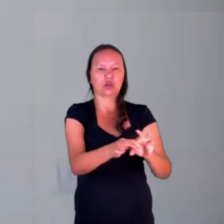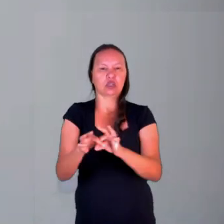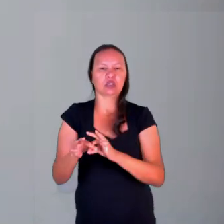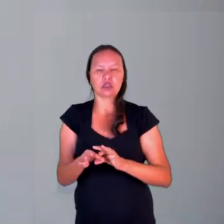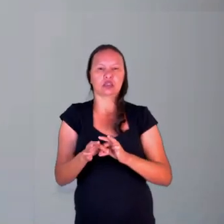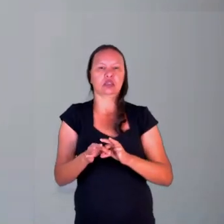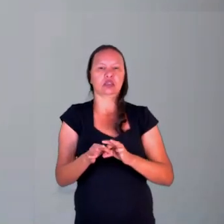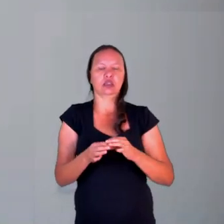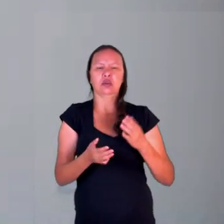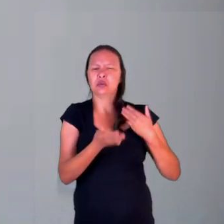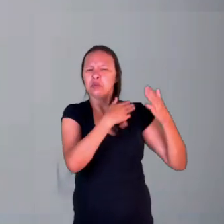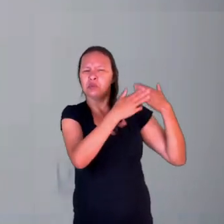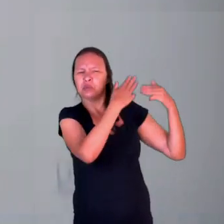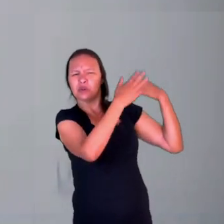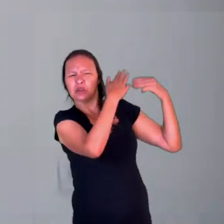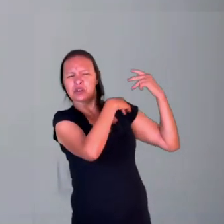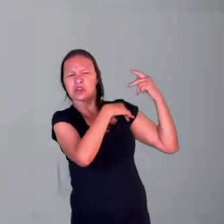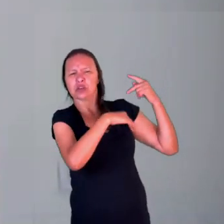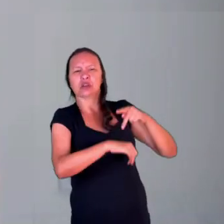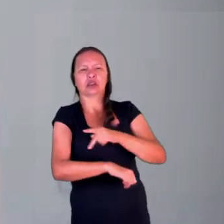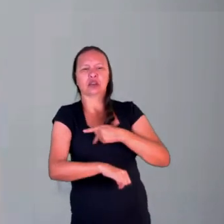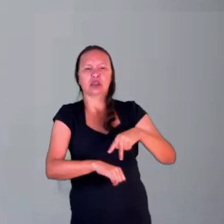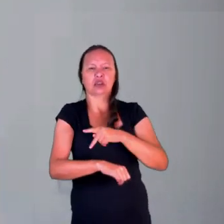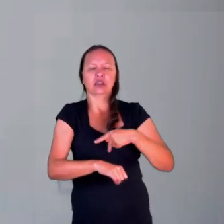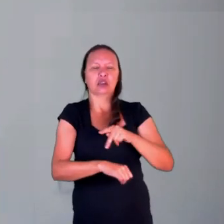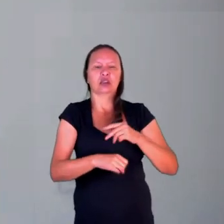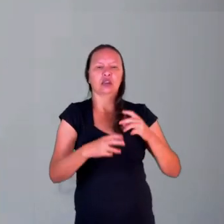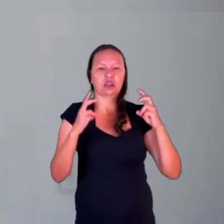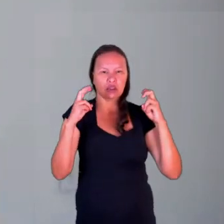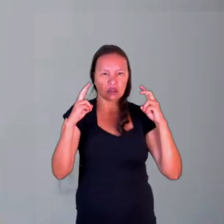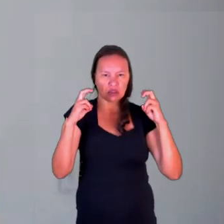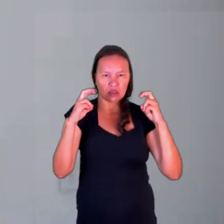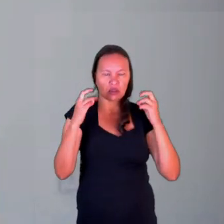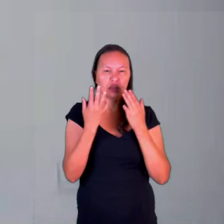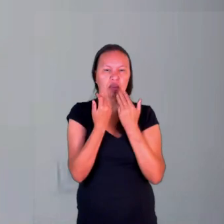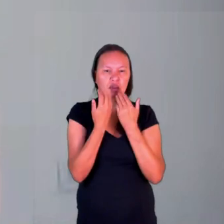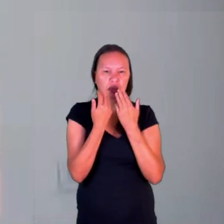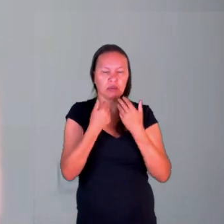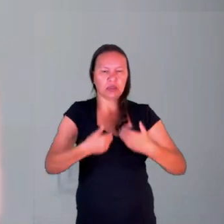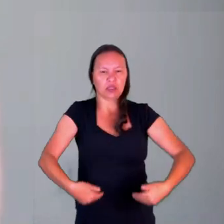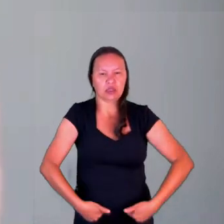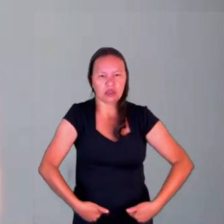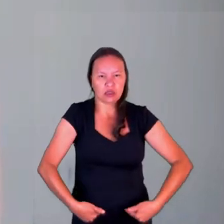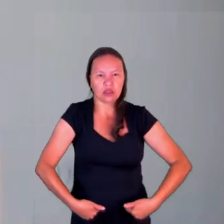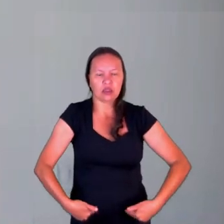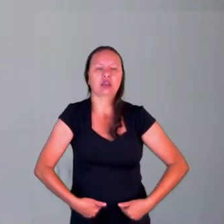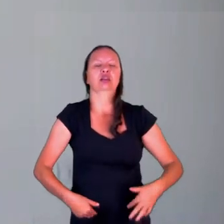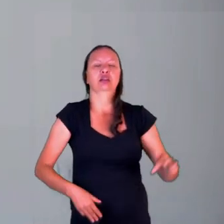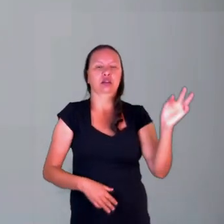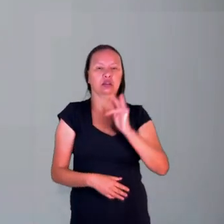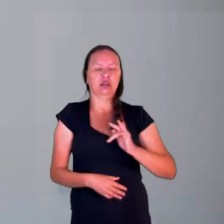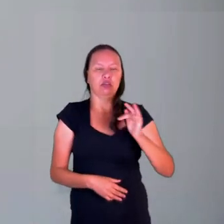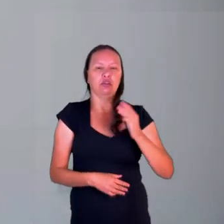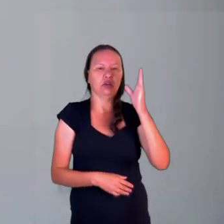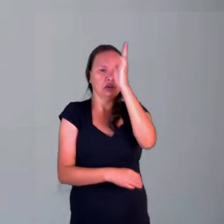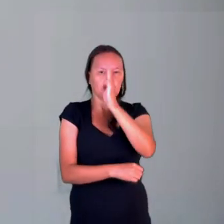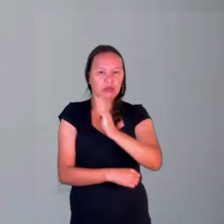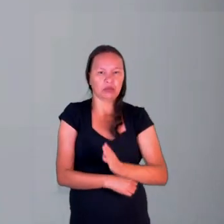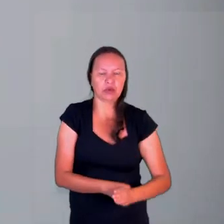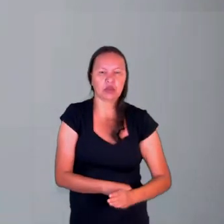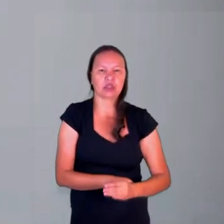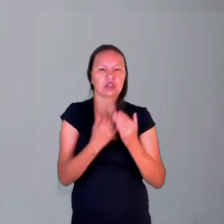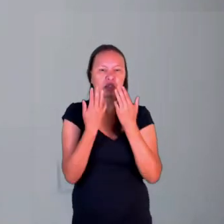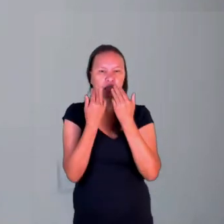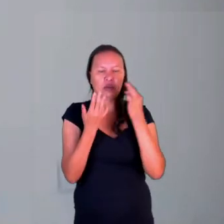atuação muito antiga no país em relação ao tema do direito humano na alimentação que é o Fórum Brasileiro de soberania e segurança alimentar